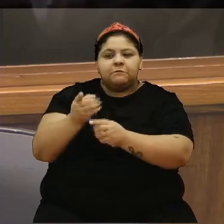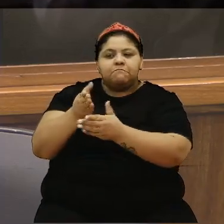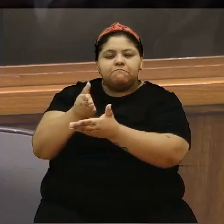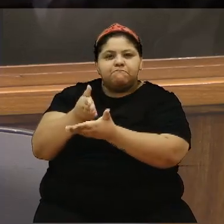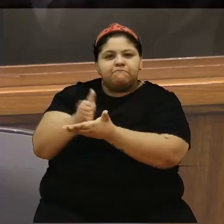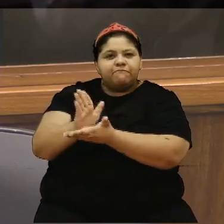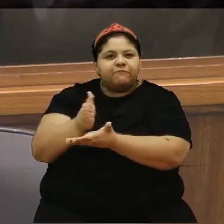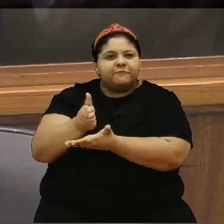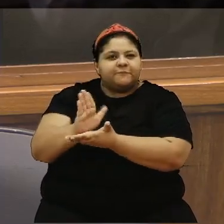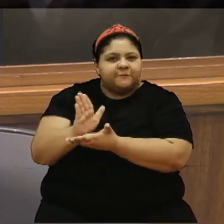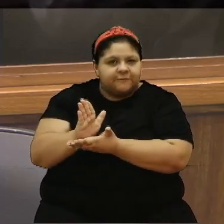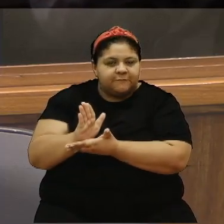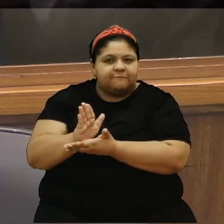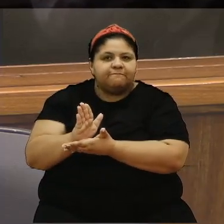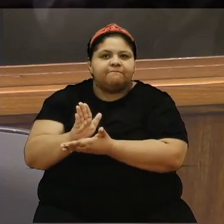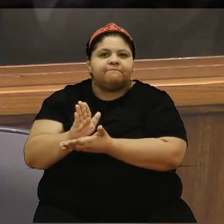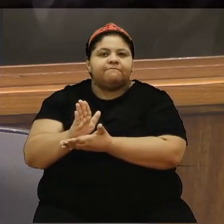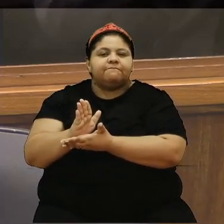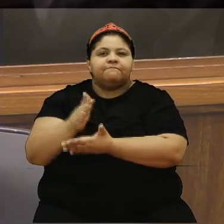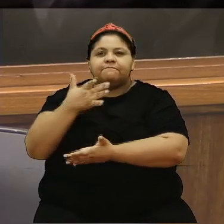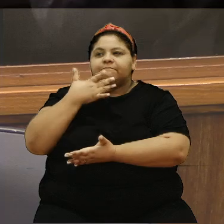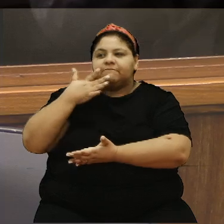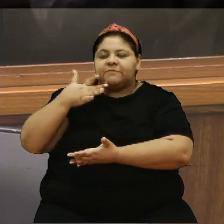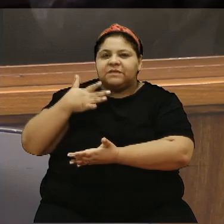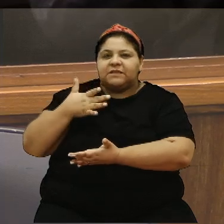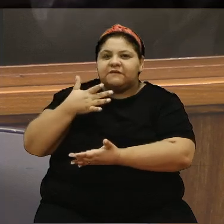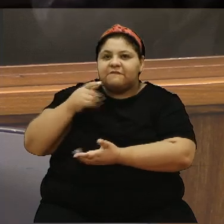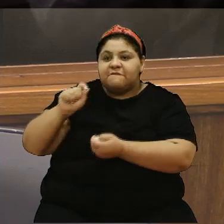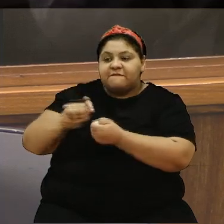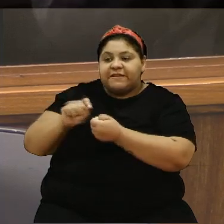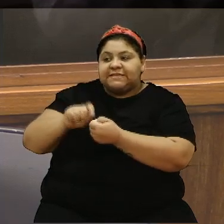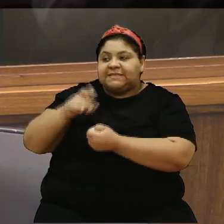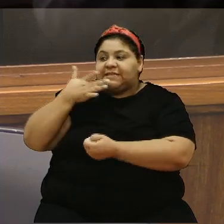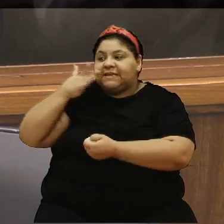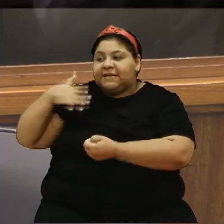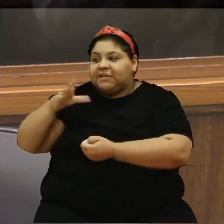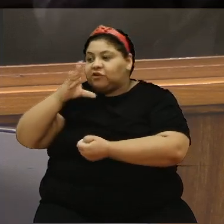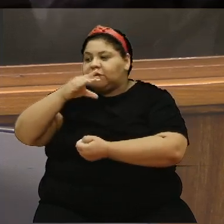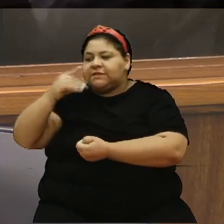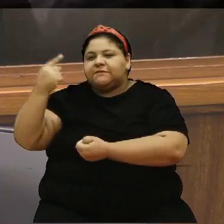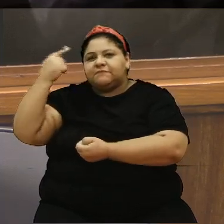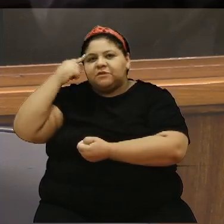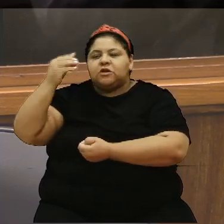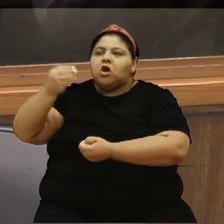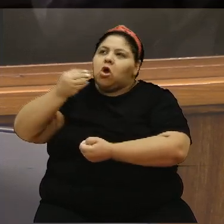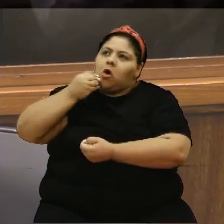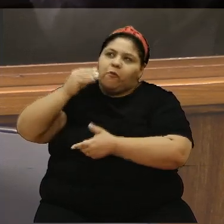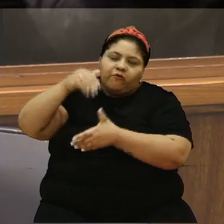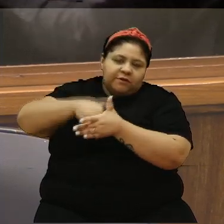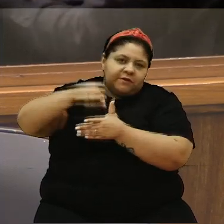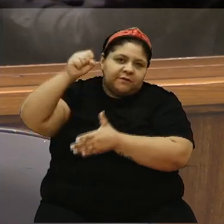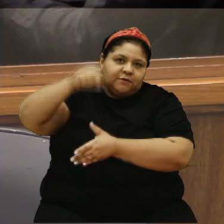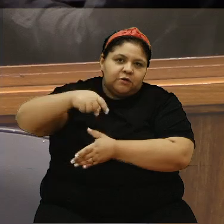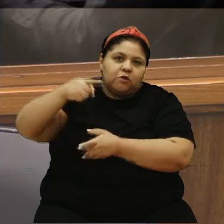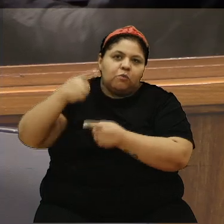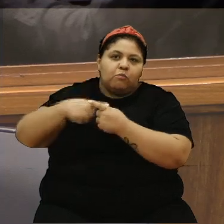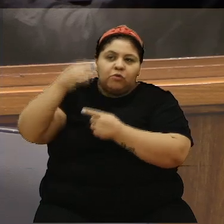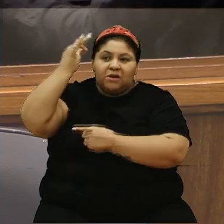e pôr as nossas crianças e adolescentes a pensar. Então, com toda certeza, votarei favorável por entender